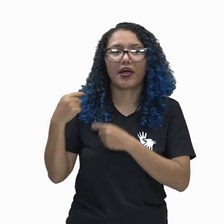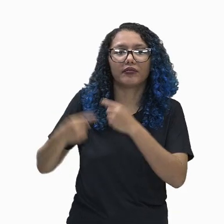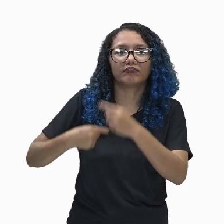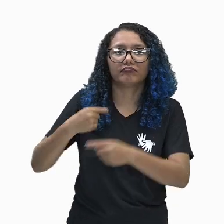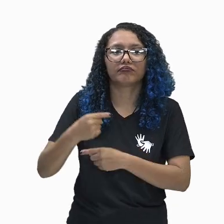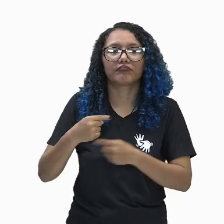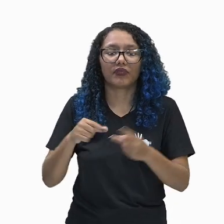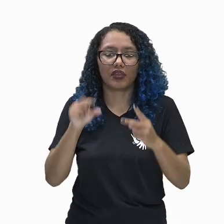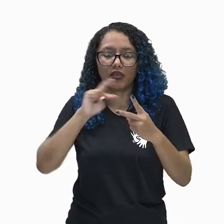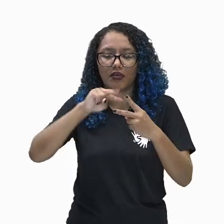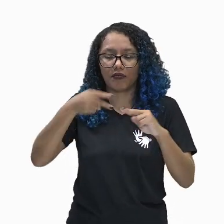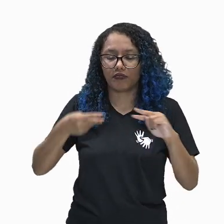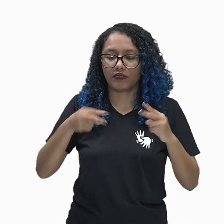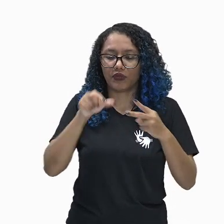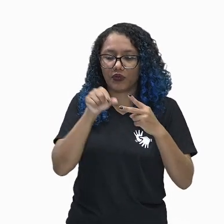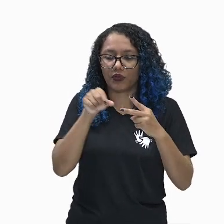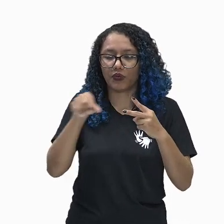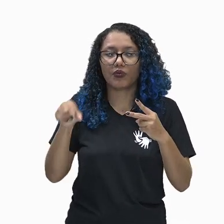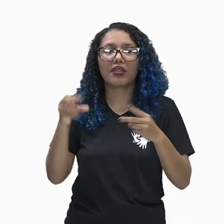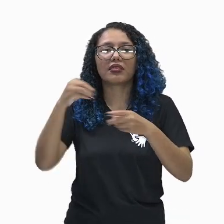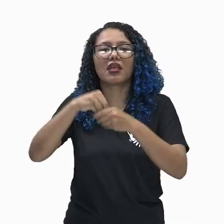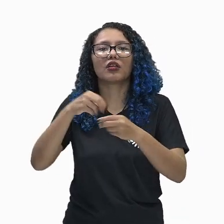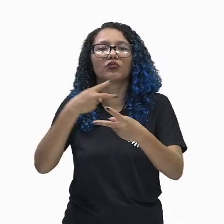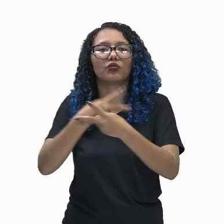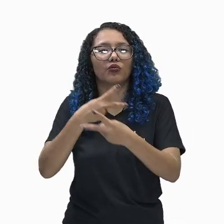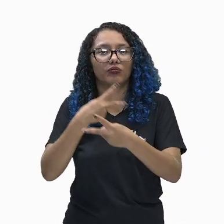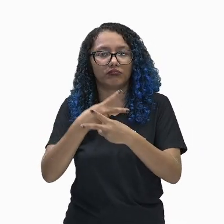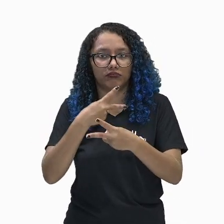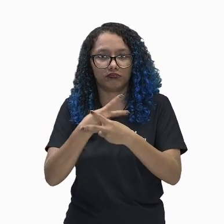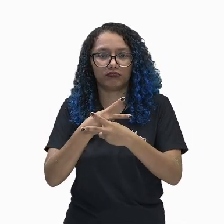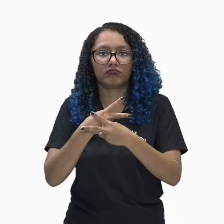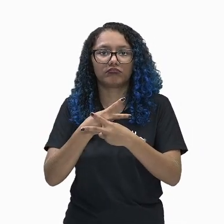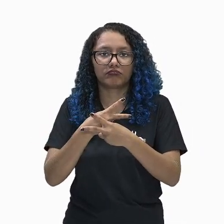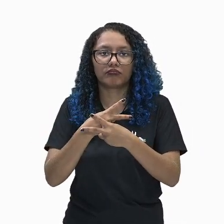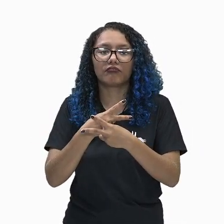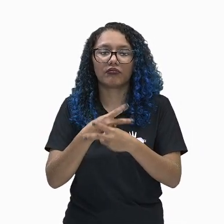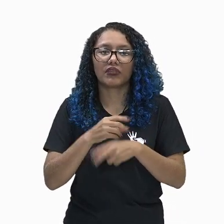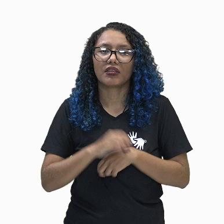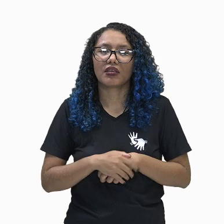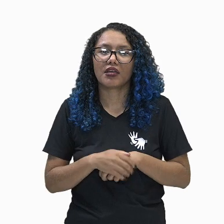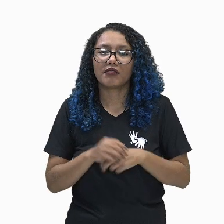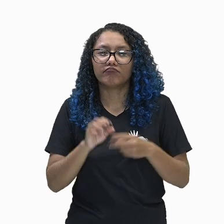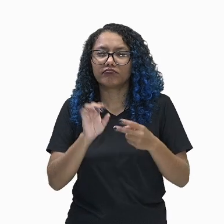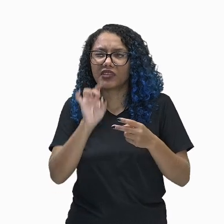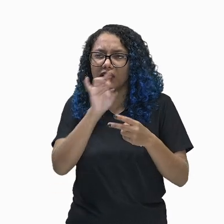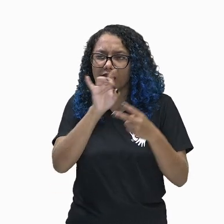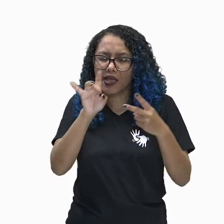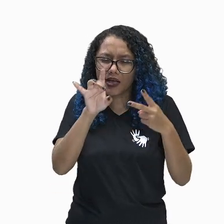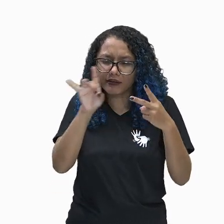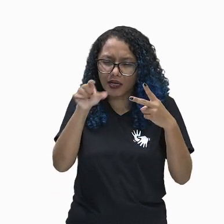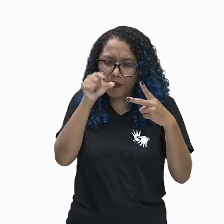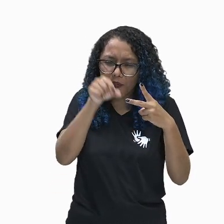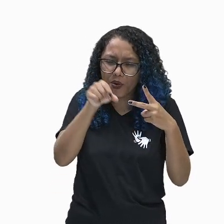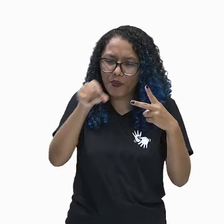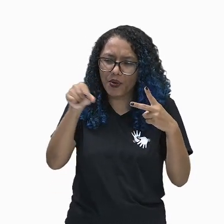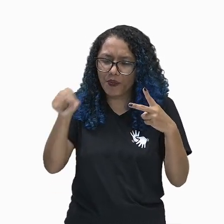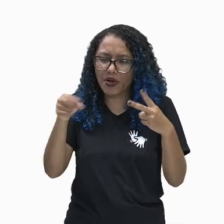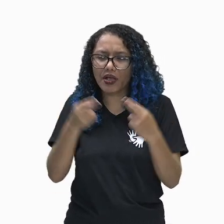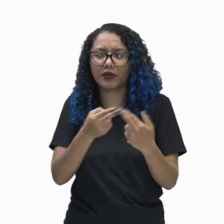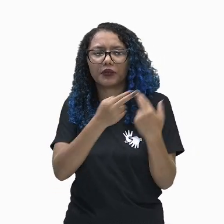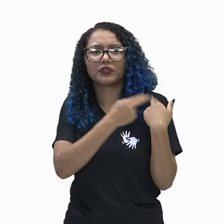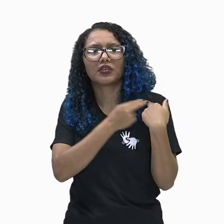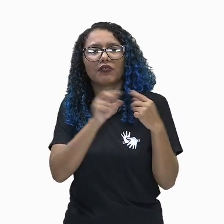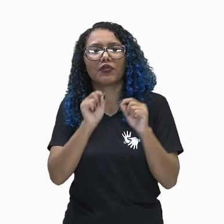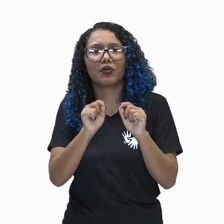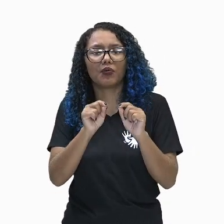genética presentes nos cromossomos. Cada gene é responsável por determinar uma